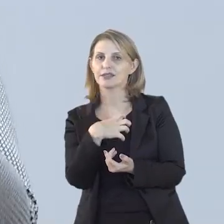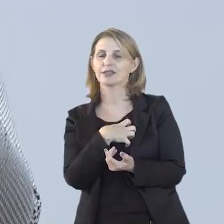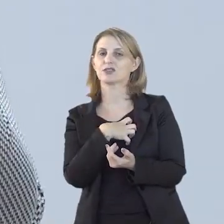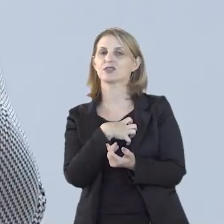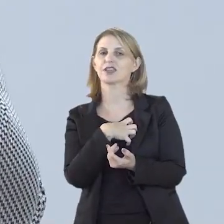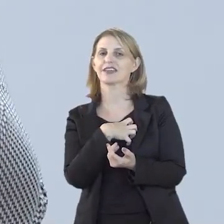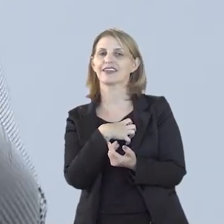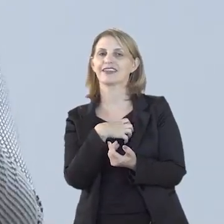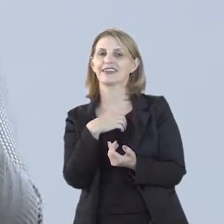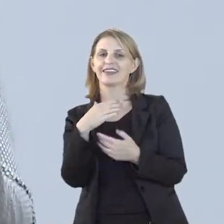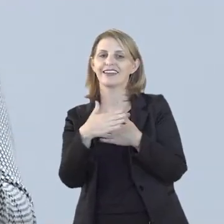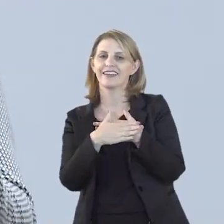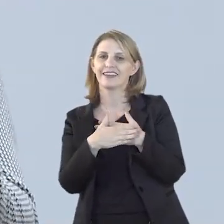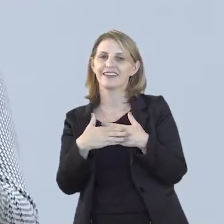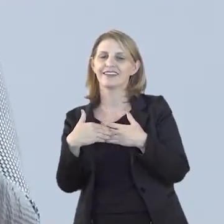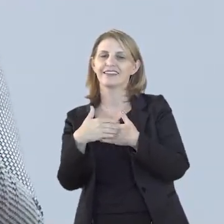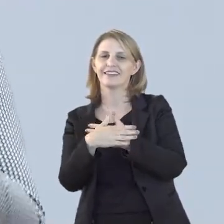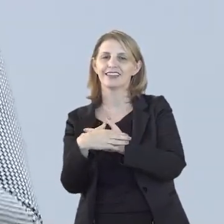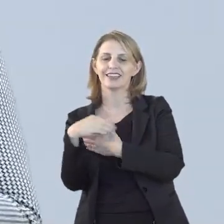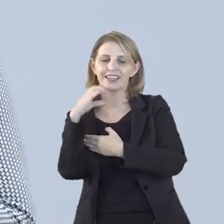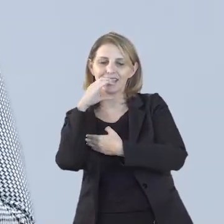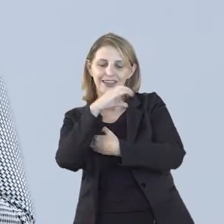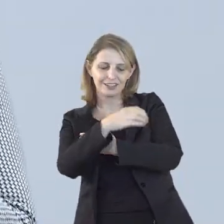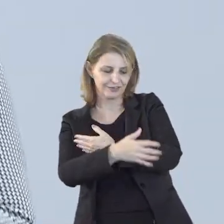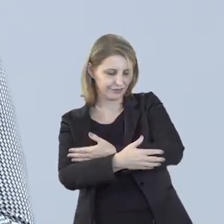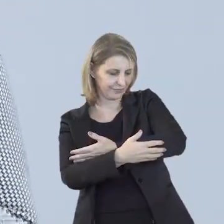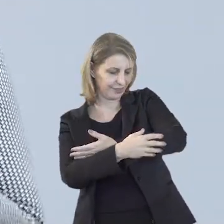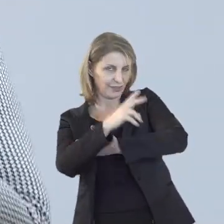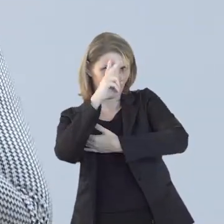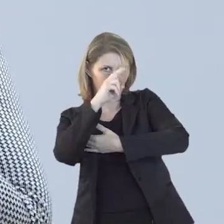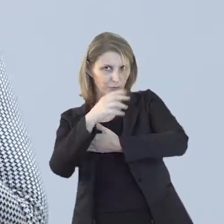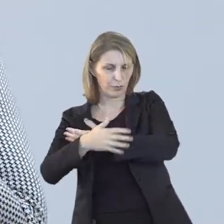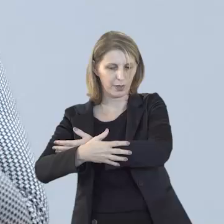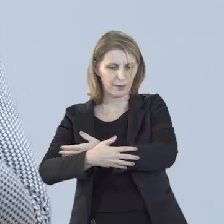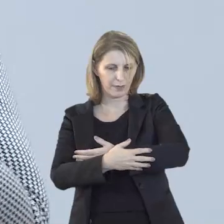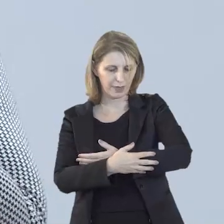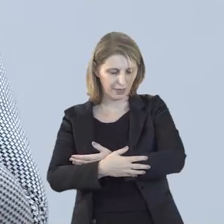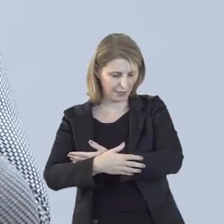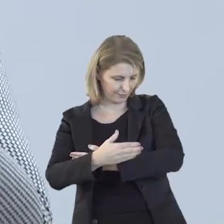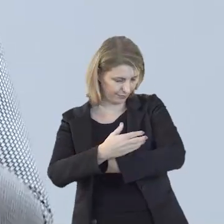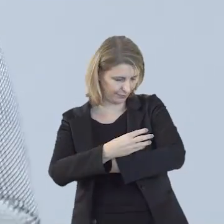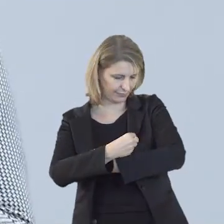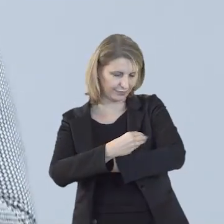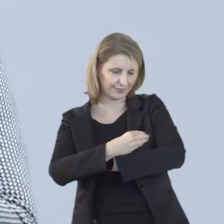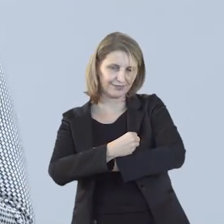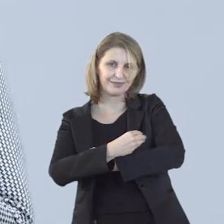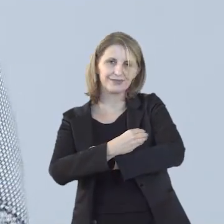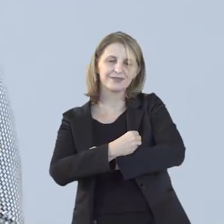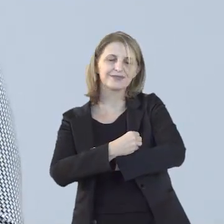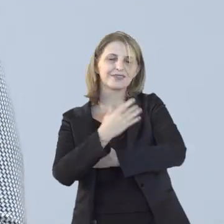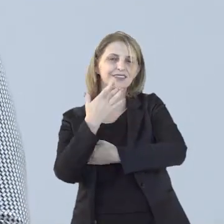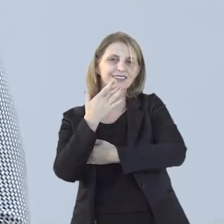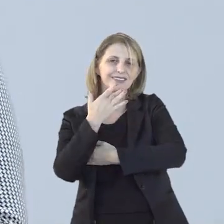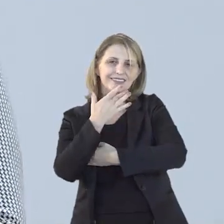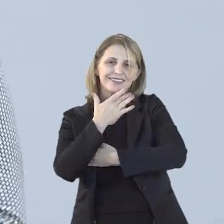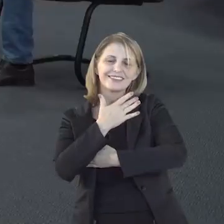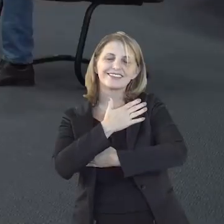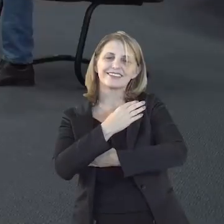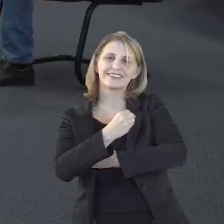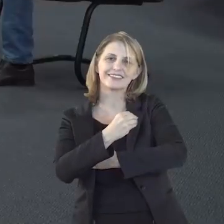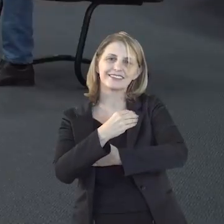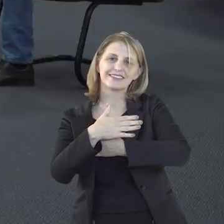faz com a comida, ela é a associação afetiva, né? Eu associo já desde